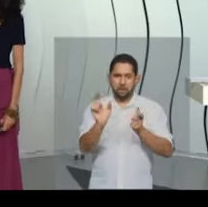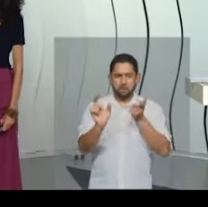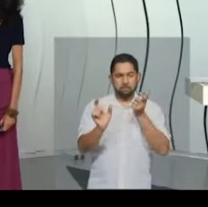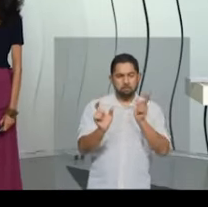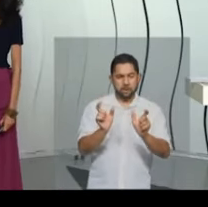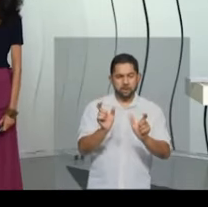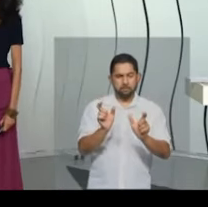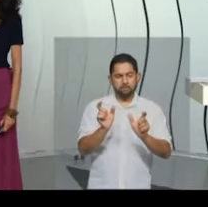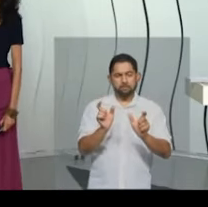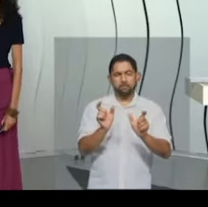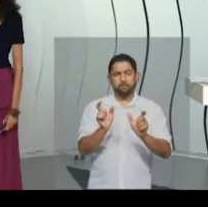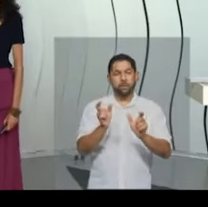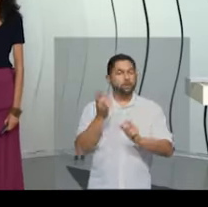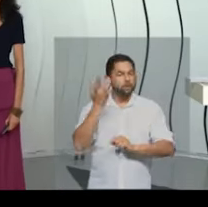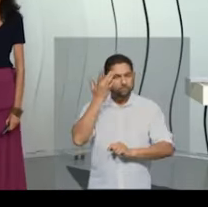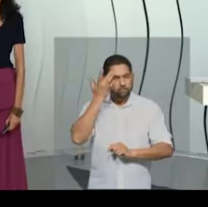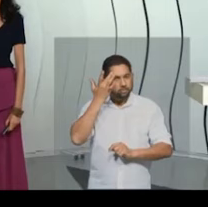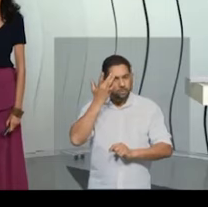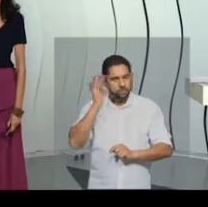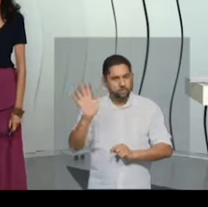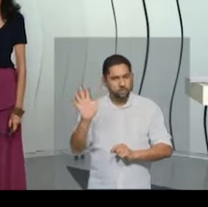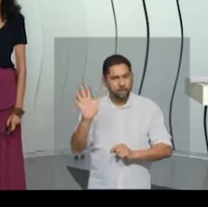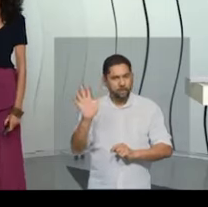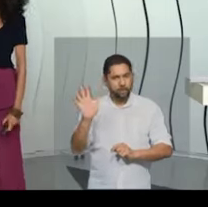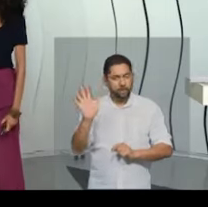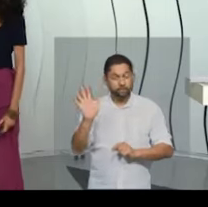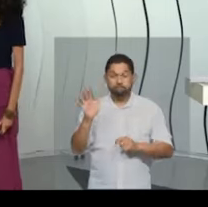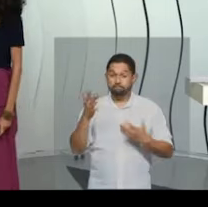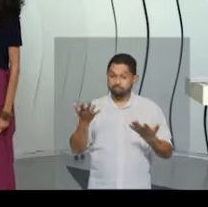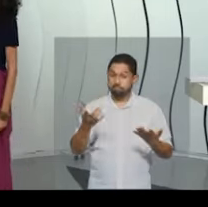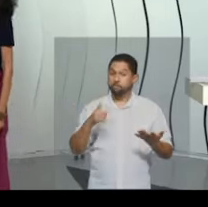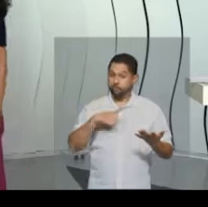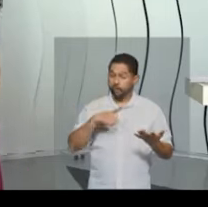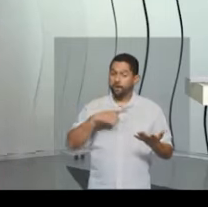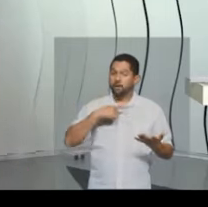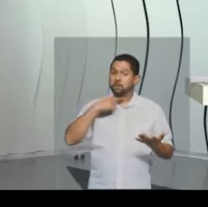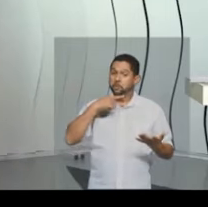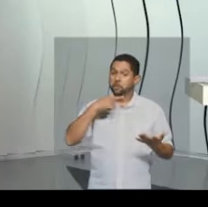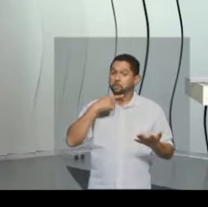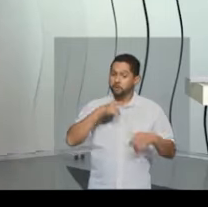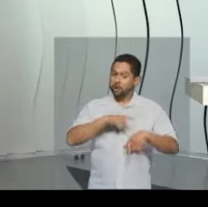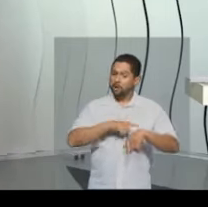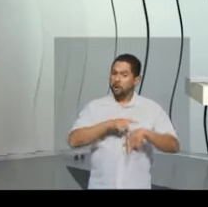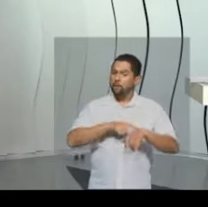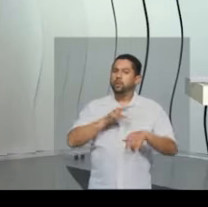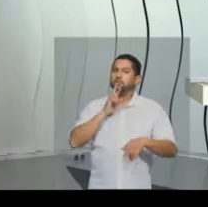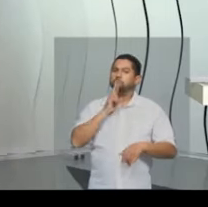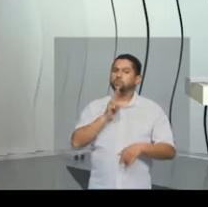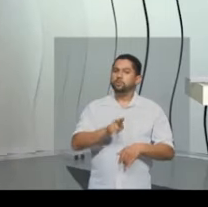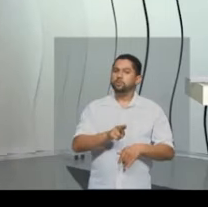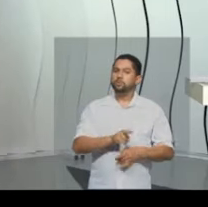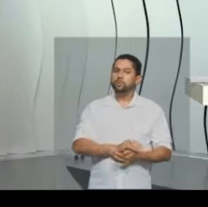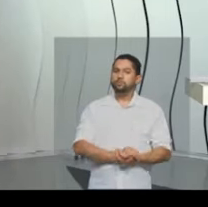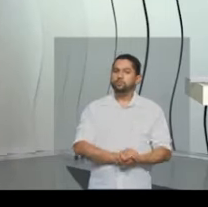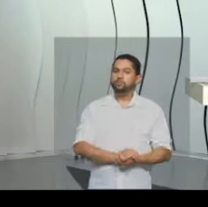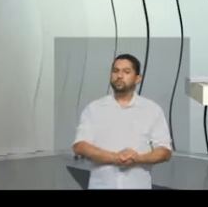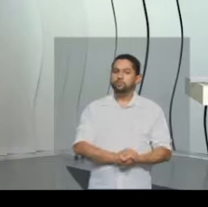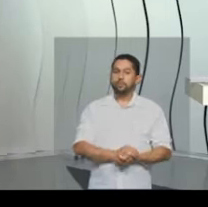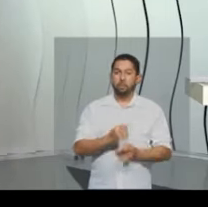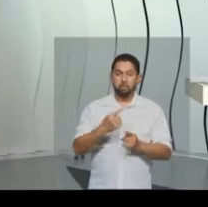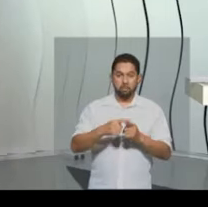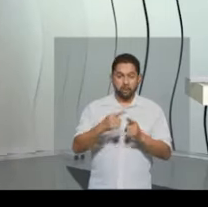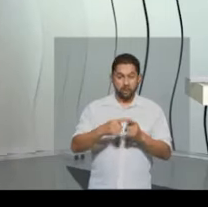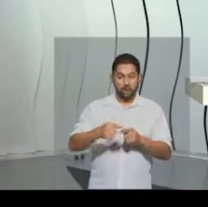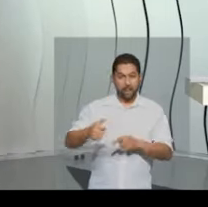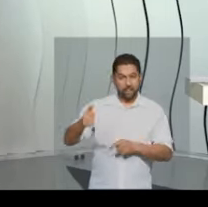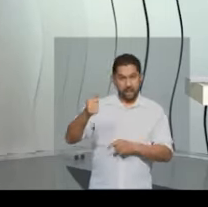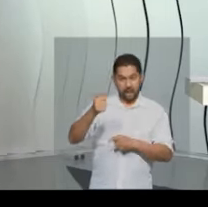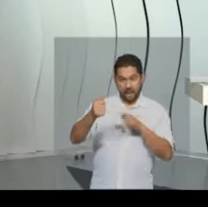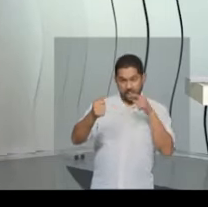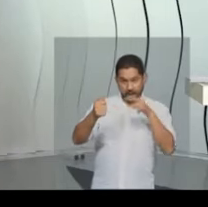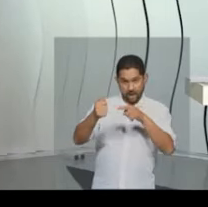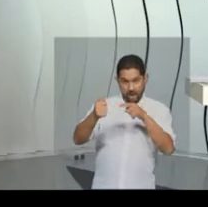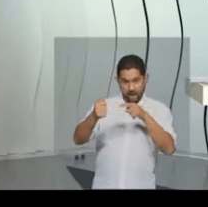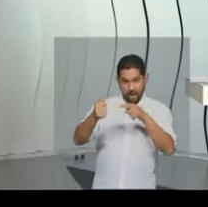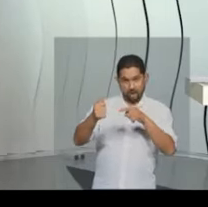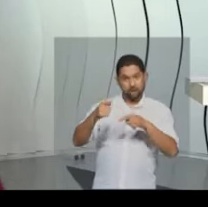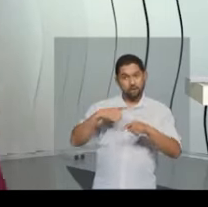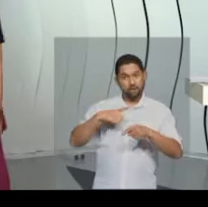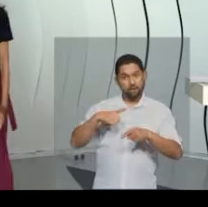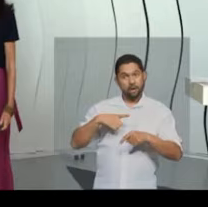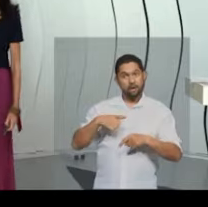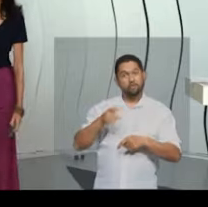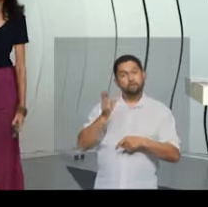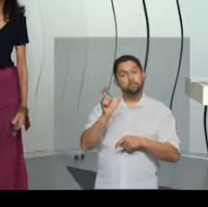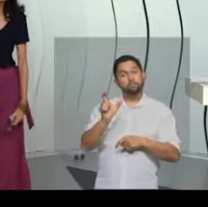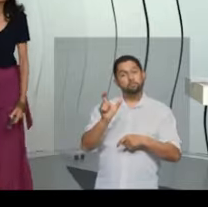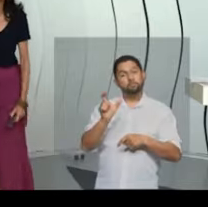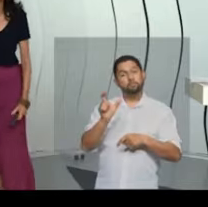o vocabulário, você vai ficar em dúvida. Aqui já aparece uma palavra que não é muito usada, na